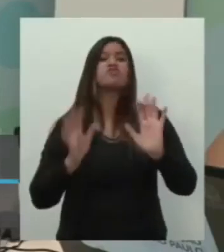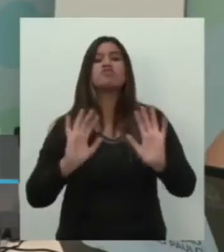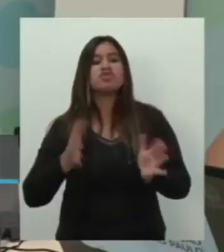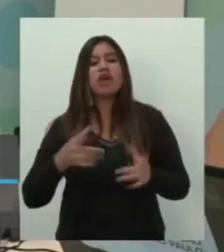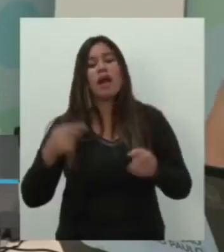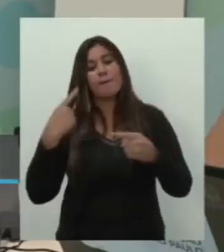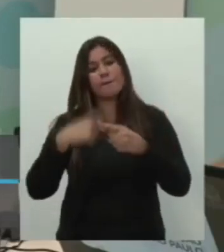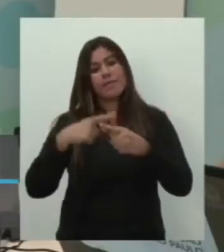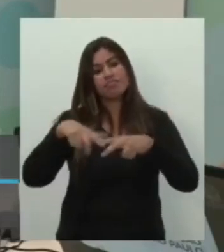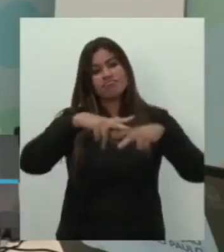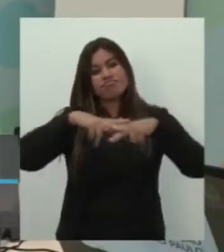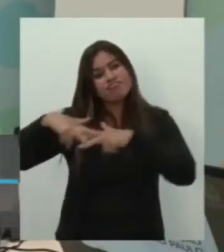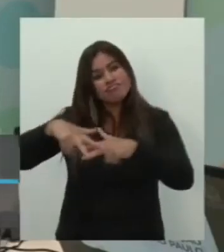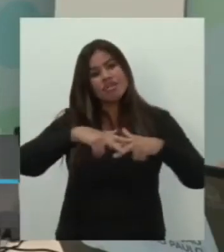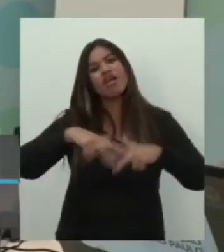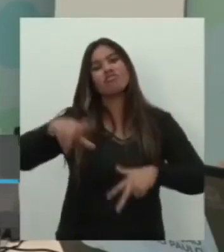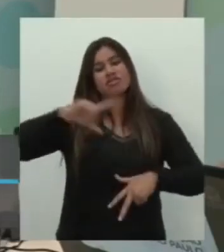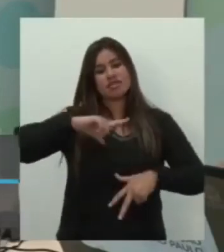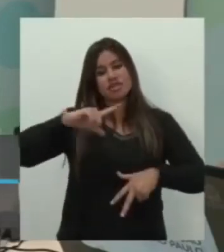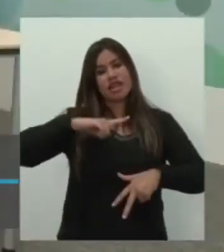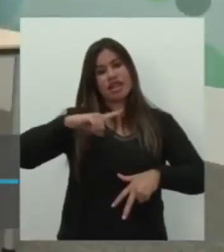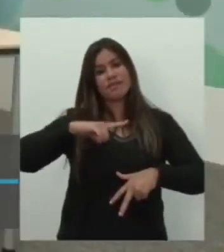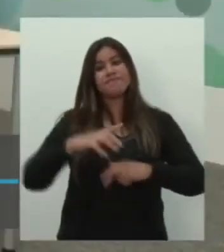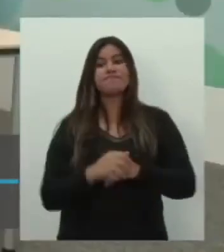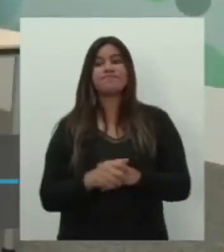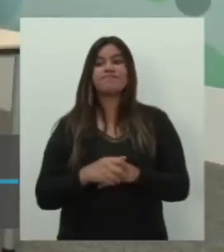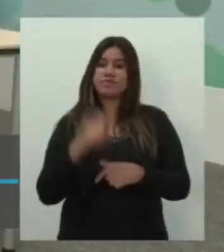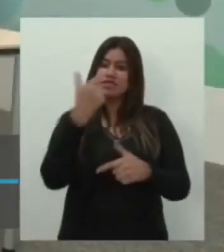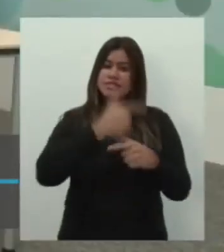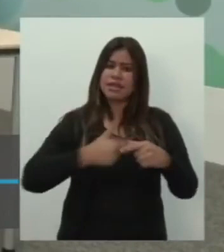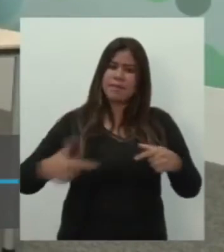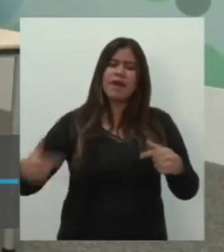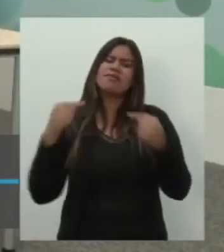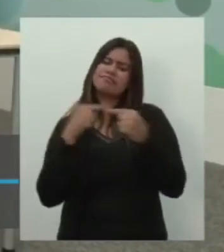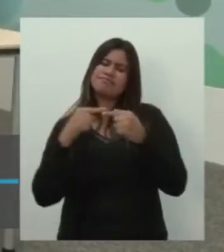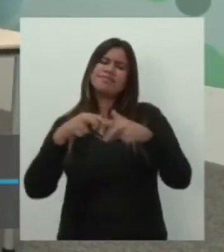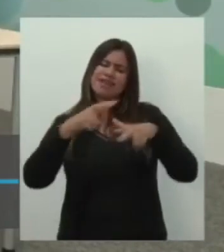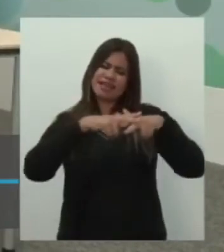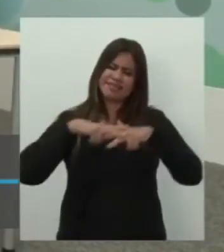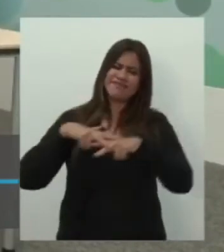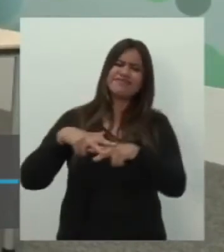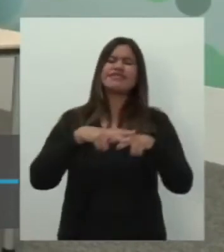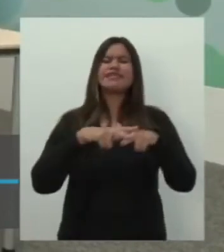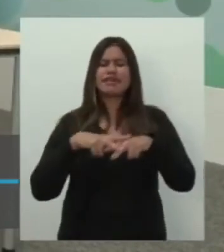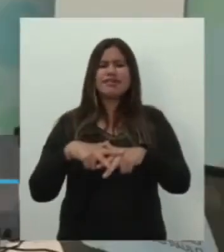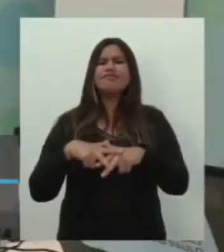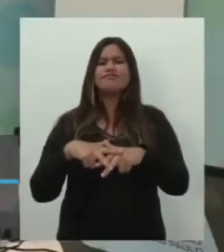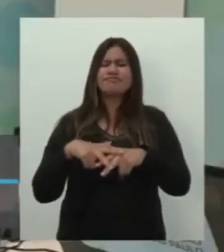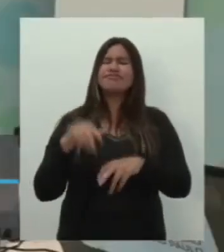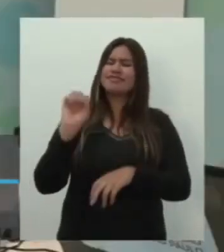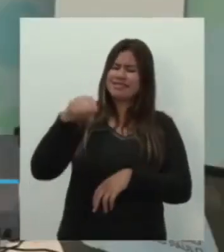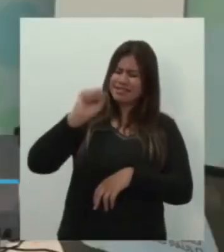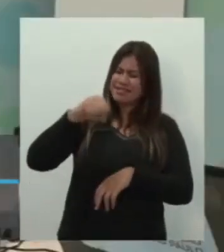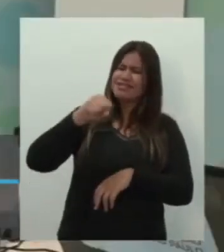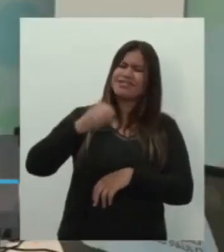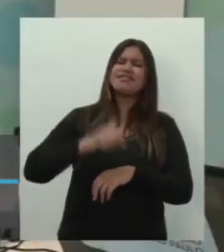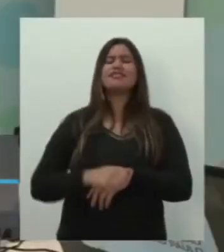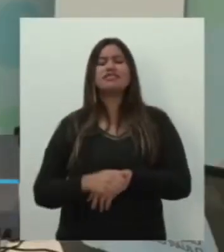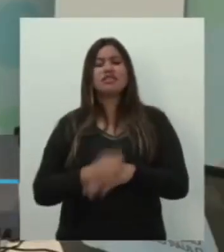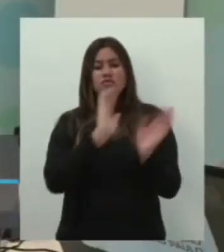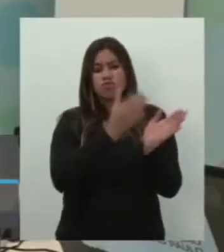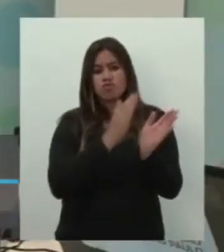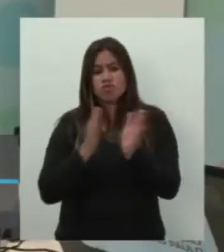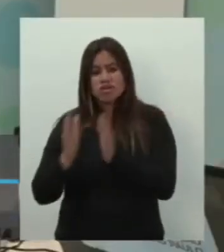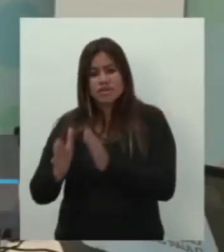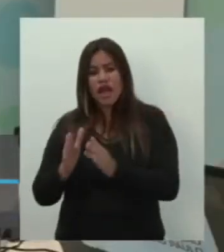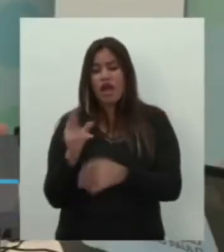aulas de revisão, né, professora? Revisamos. Sim, essa semana é semana de revisão, Revisão, né? Isso, mas vamos organizar, né, colocar a bola no